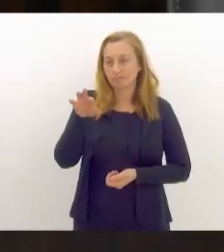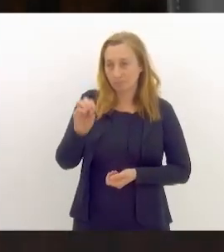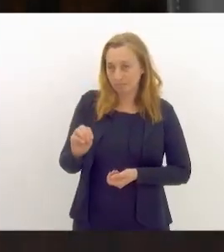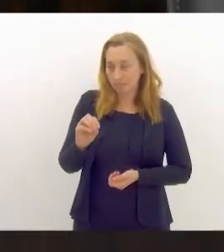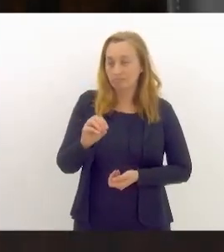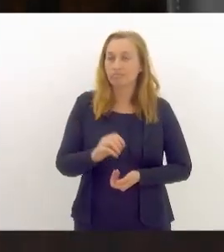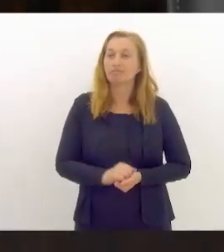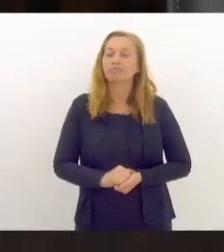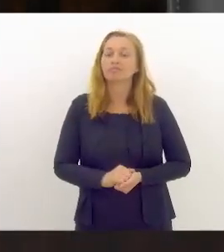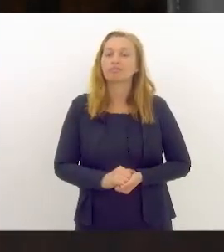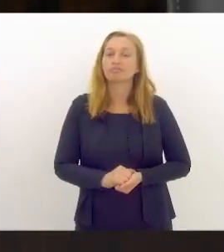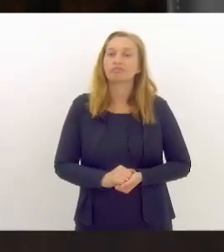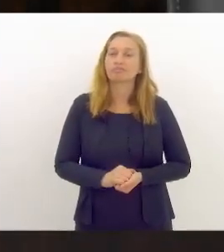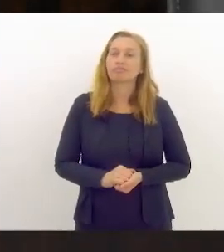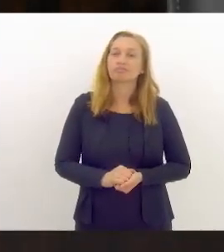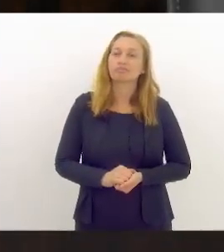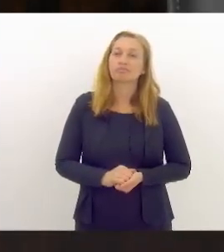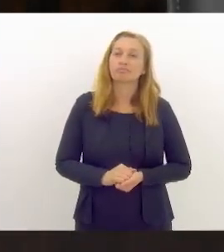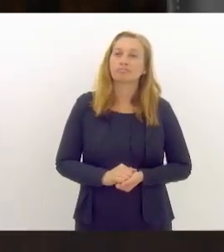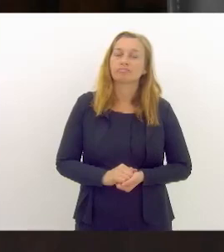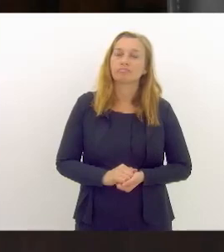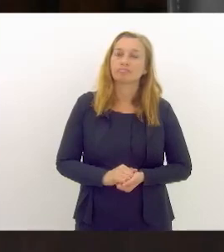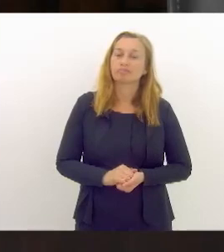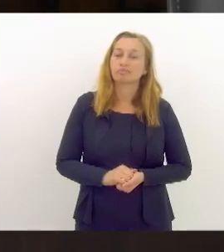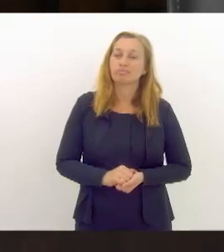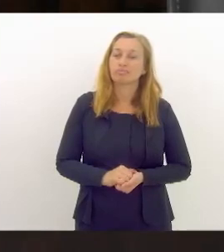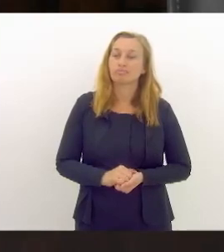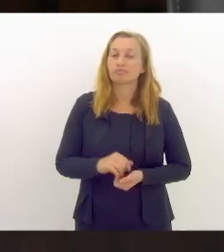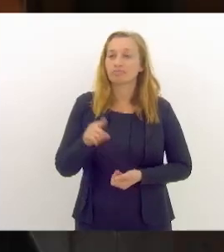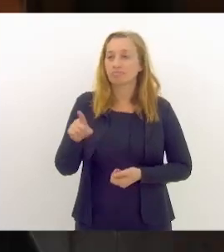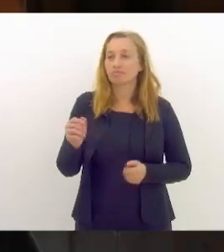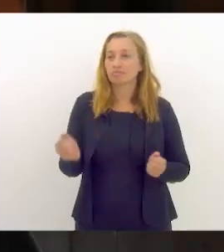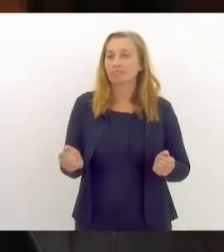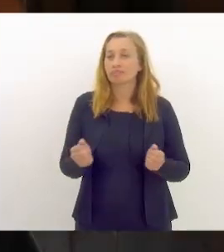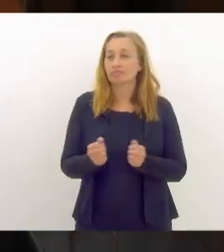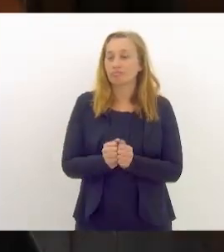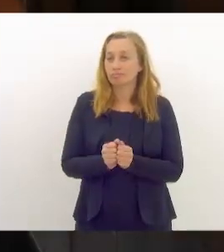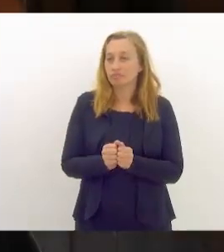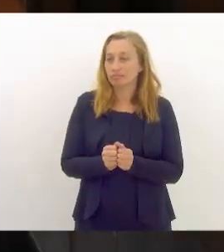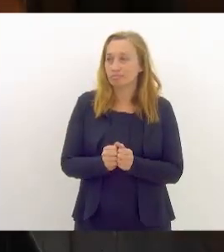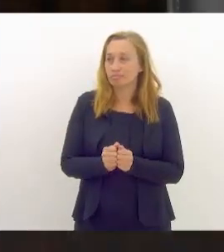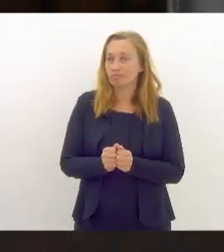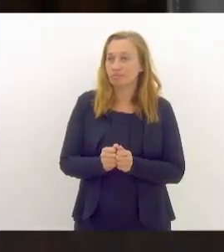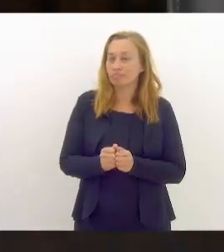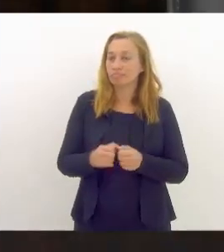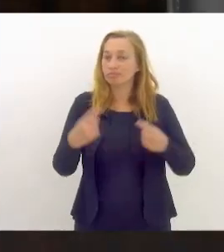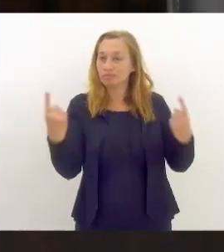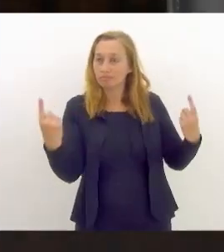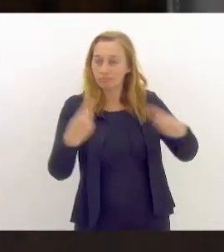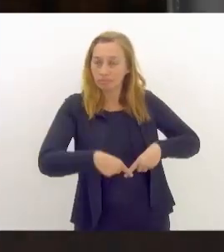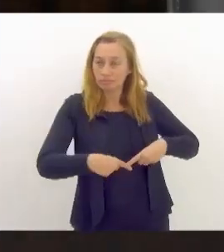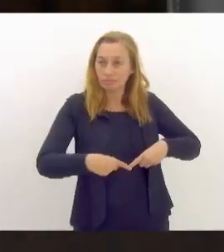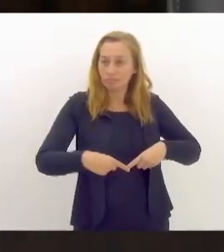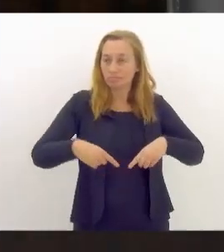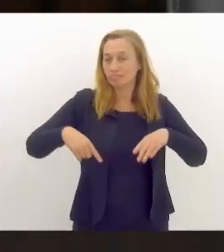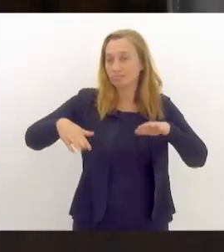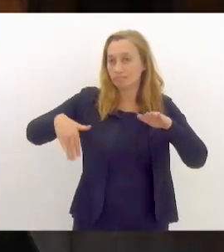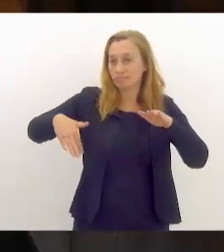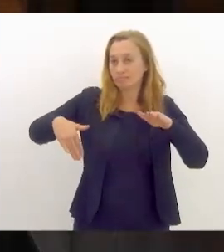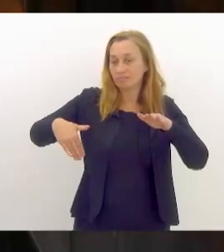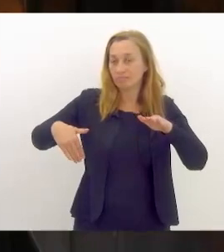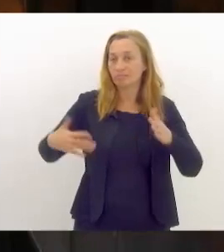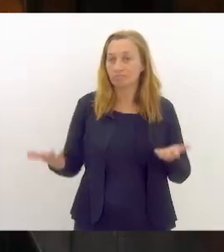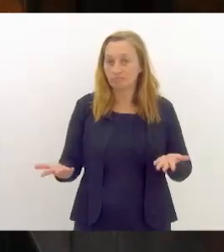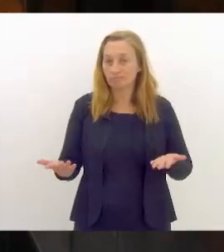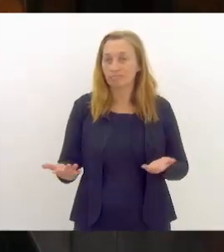ele atravessa a piscina com Sonrisal na mão um Sonrisal chega intacto né Bruno nosso grande irmão que nos